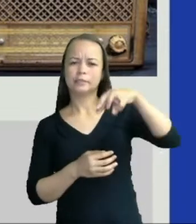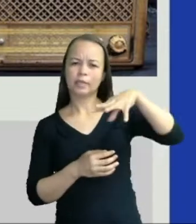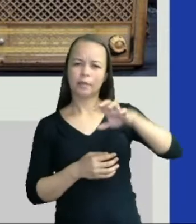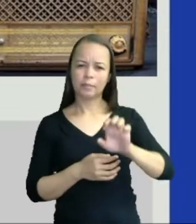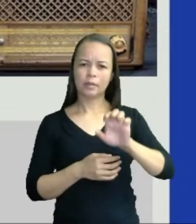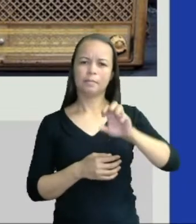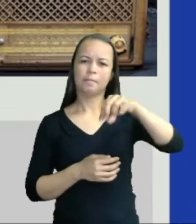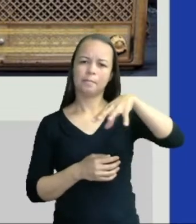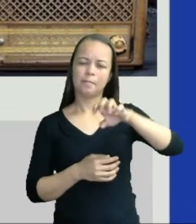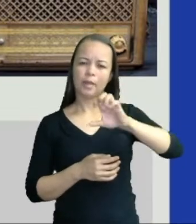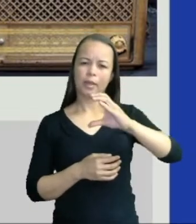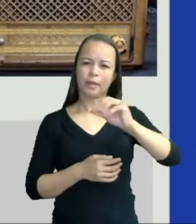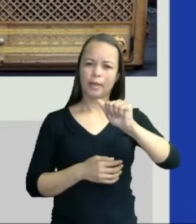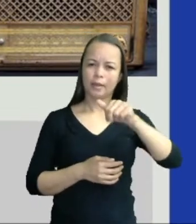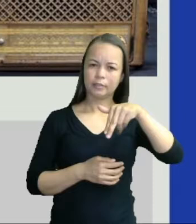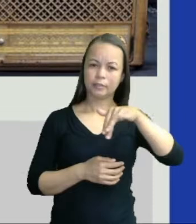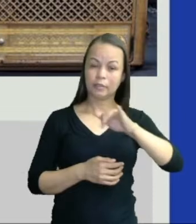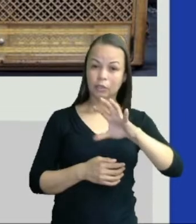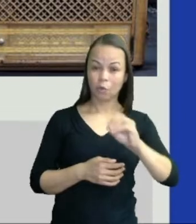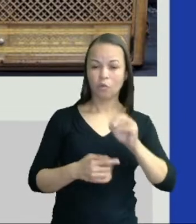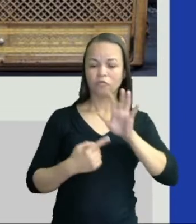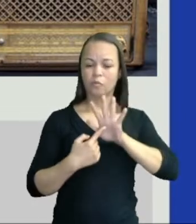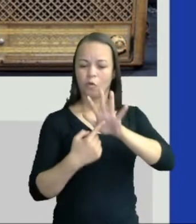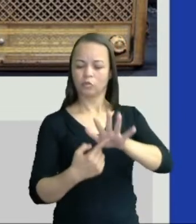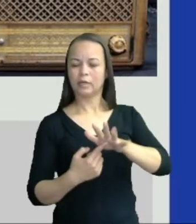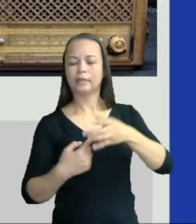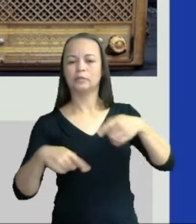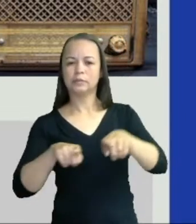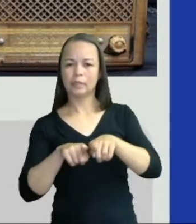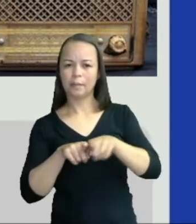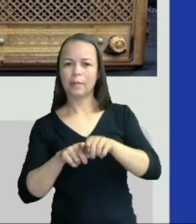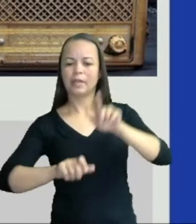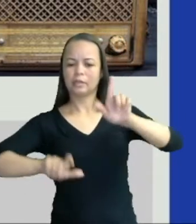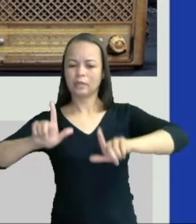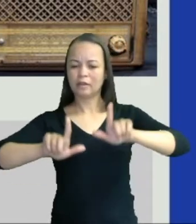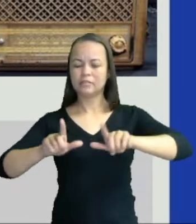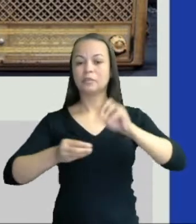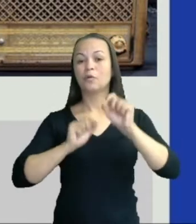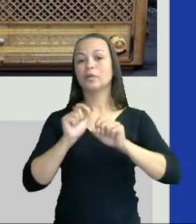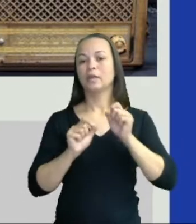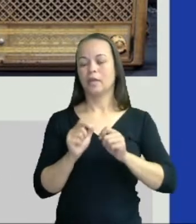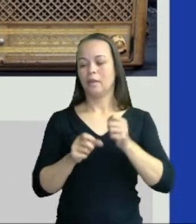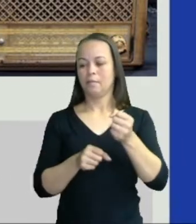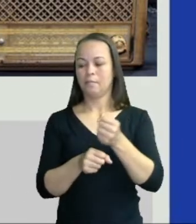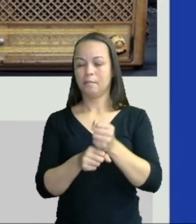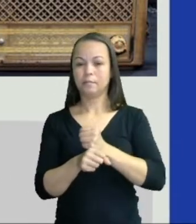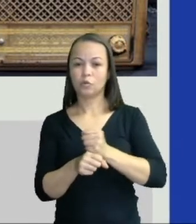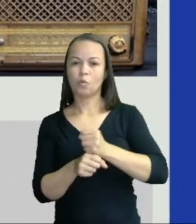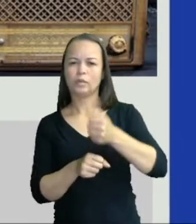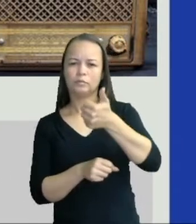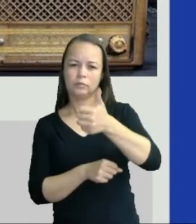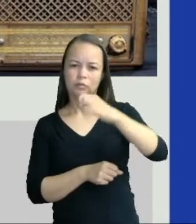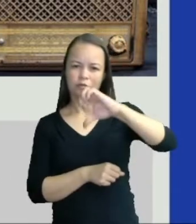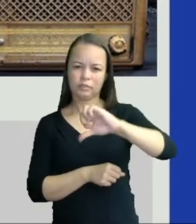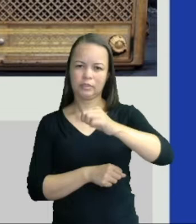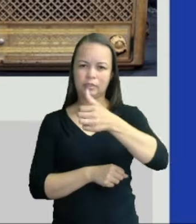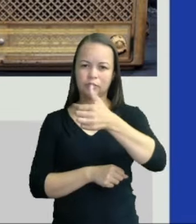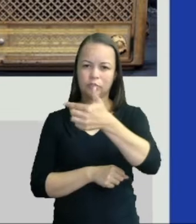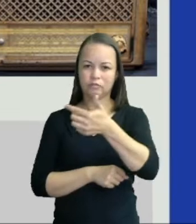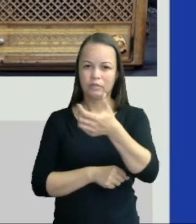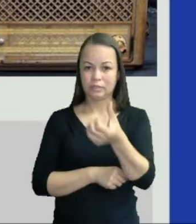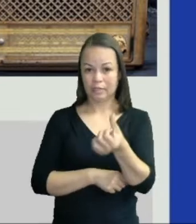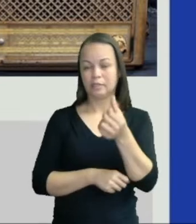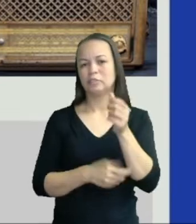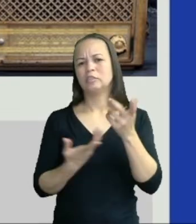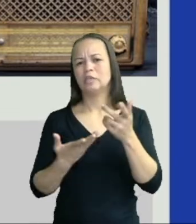televisor analógico foi demonstrado por John em 1926, na Inglaterra. E no Brasil só chegou